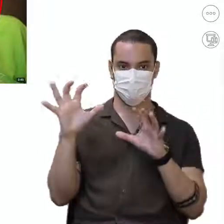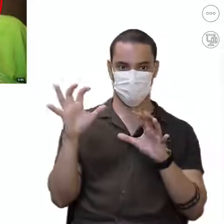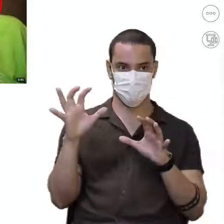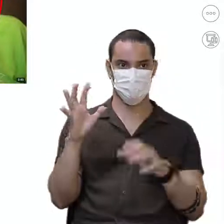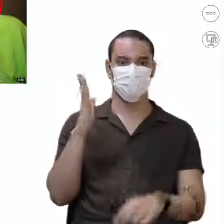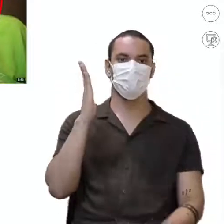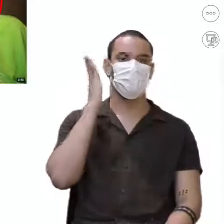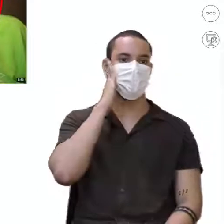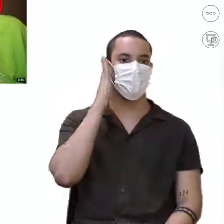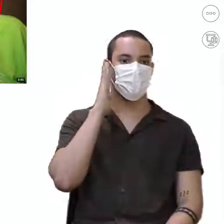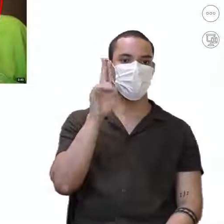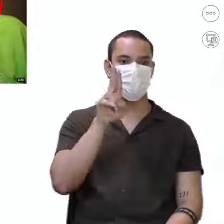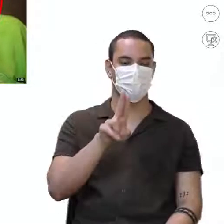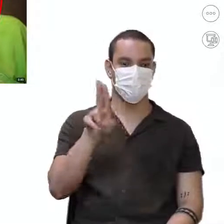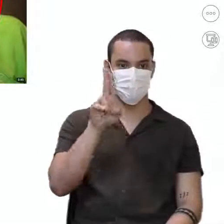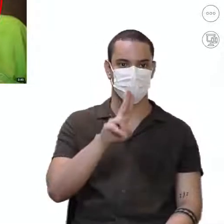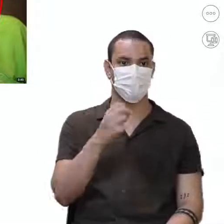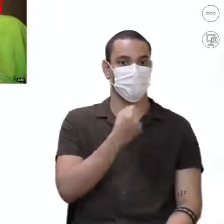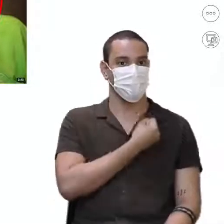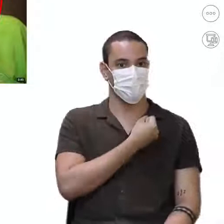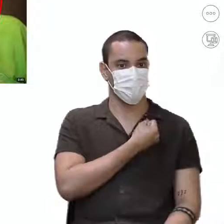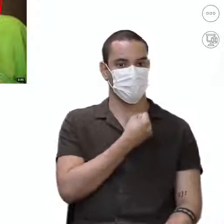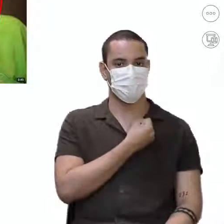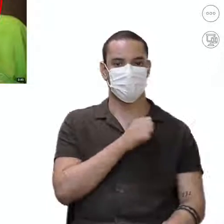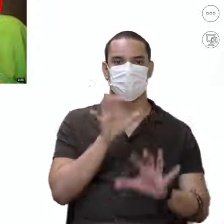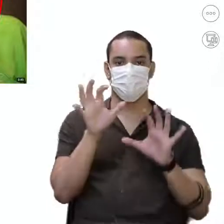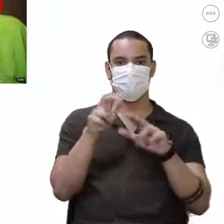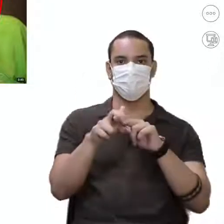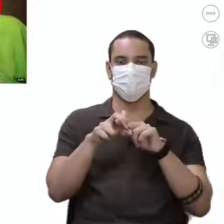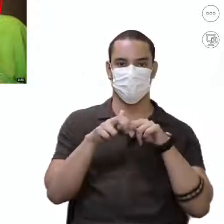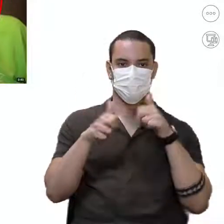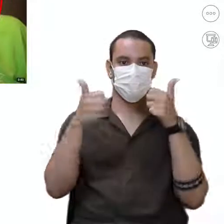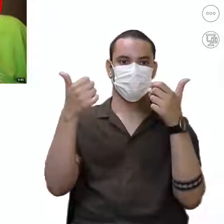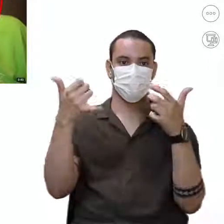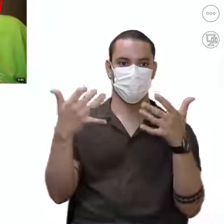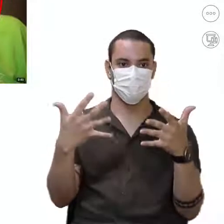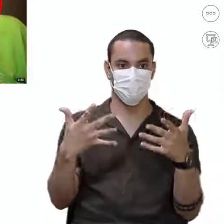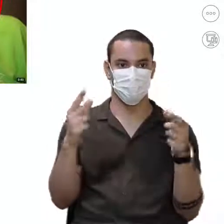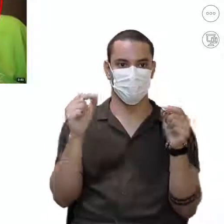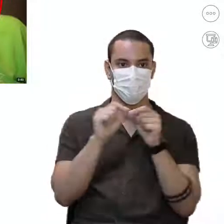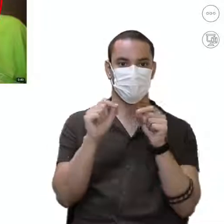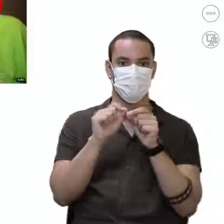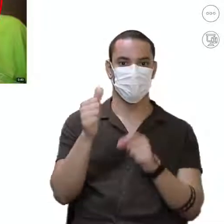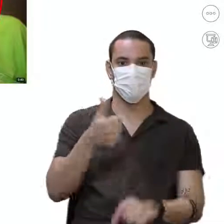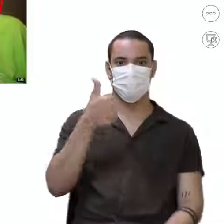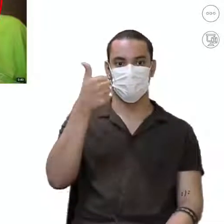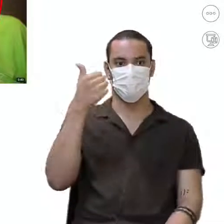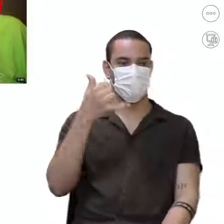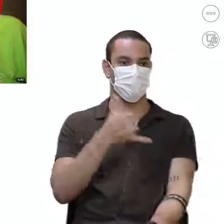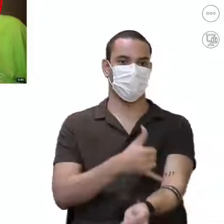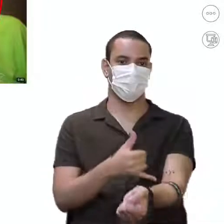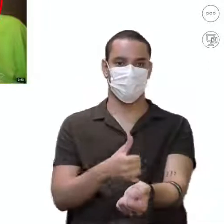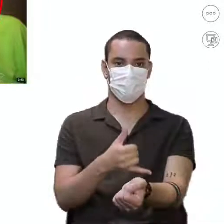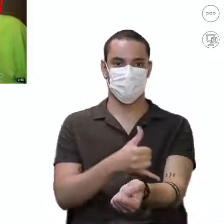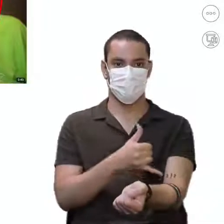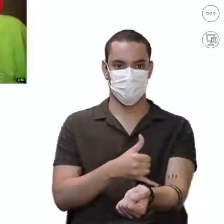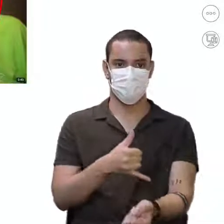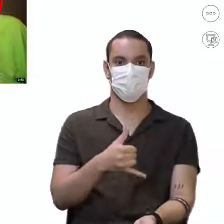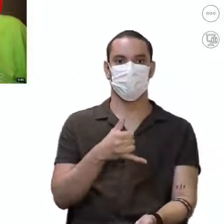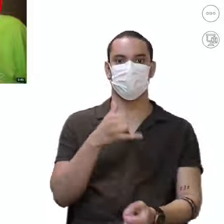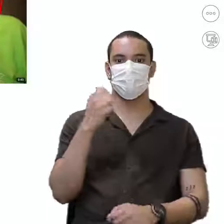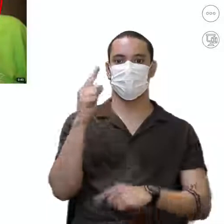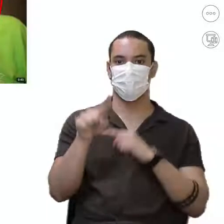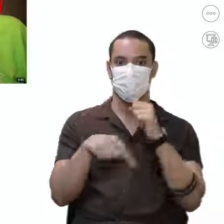eu vou usar o meu número ordinal. Então ele pegou, ele fez a sua primeira tatuagem logo